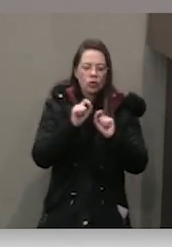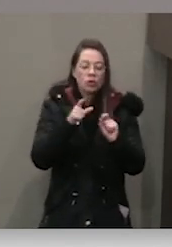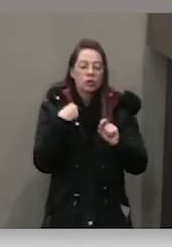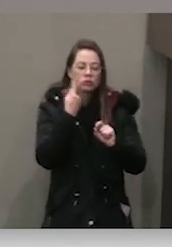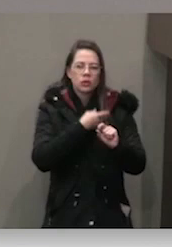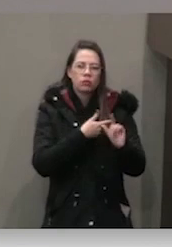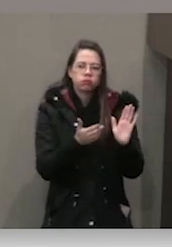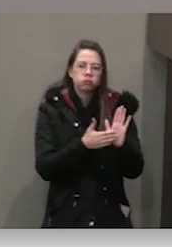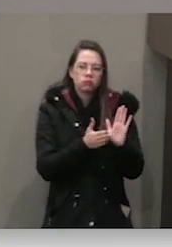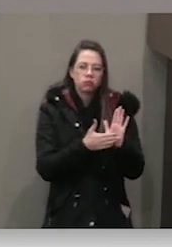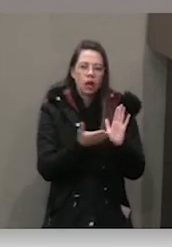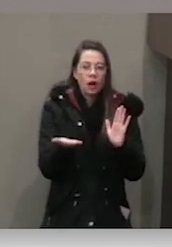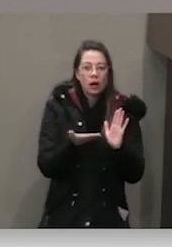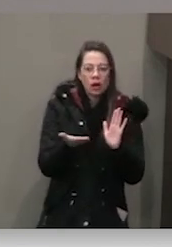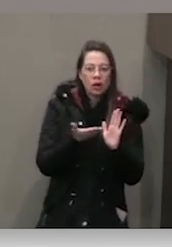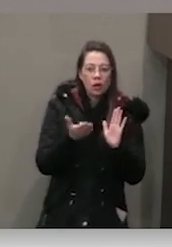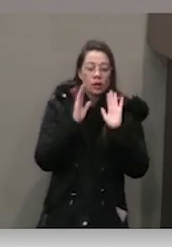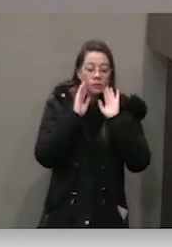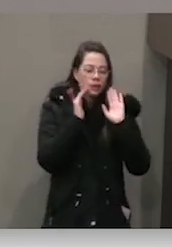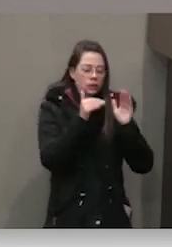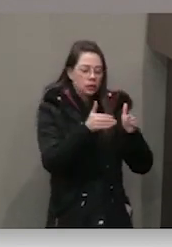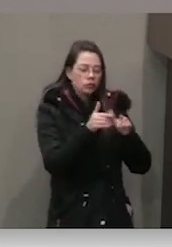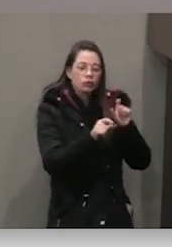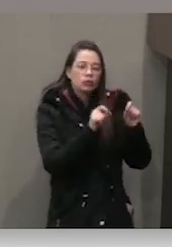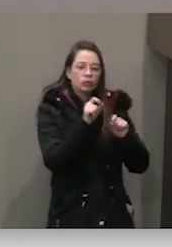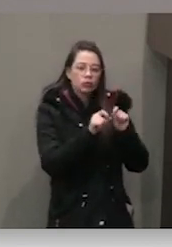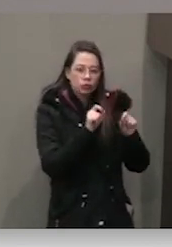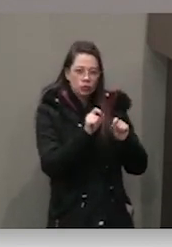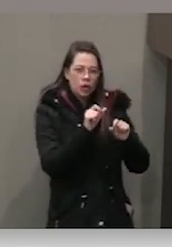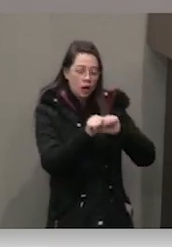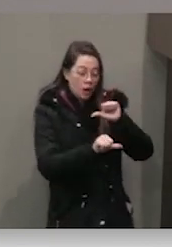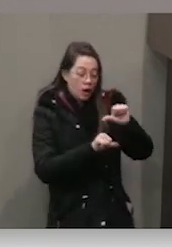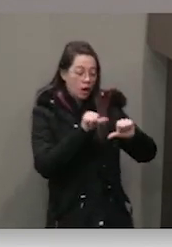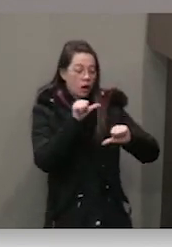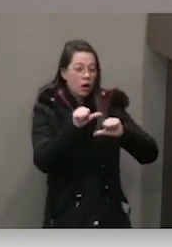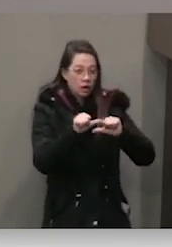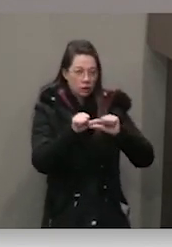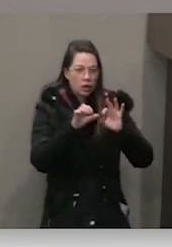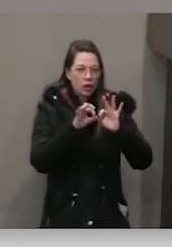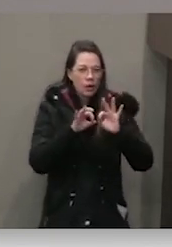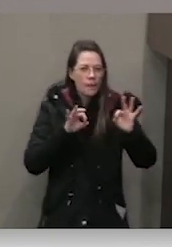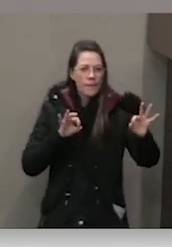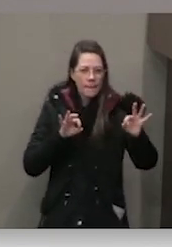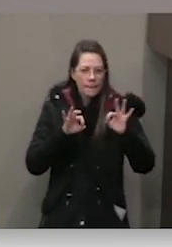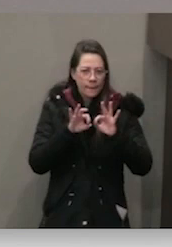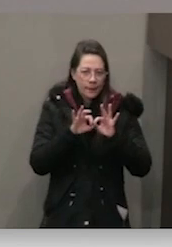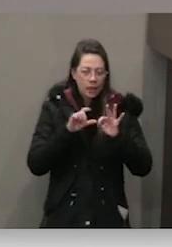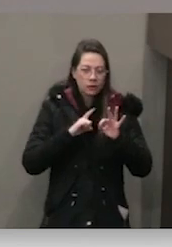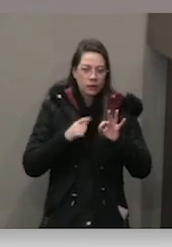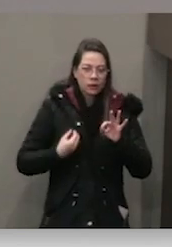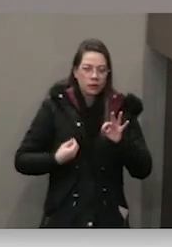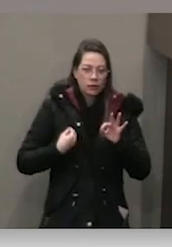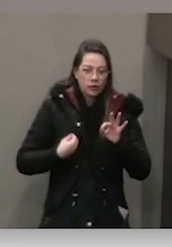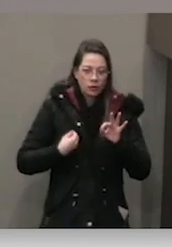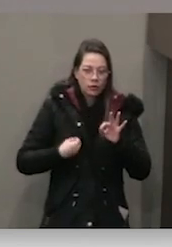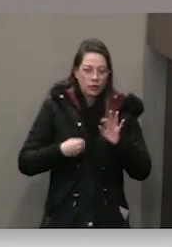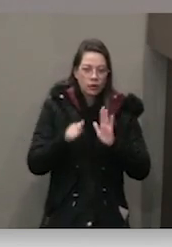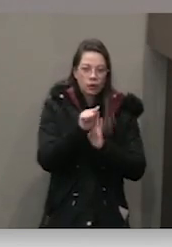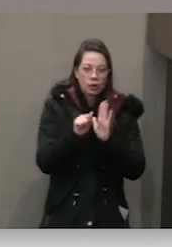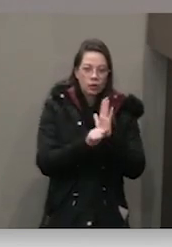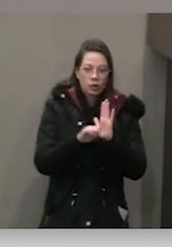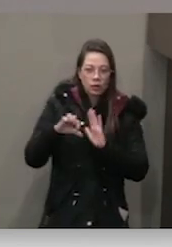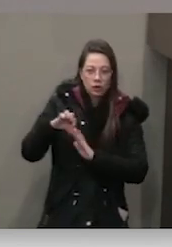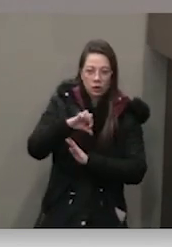estamos propondo especificamente é a alteração na metragem que consta no artigo